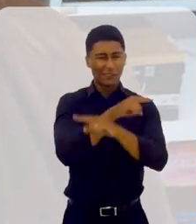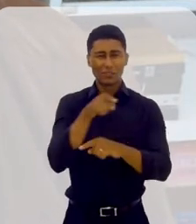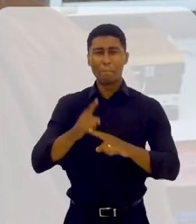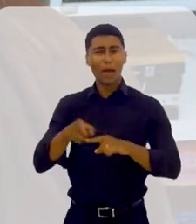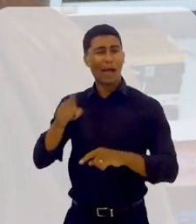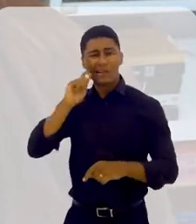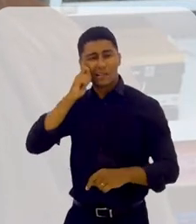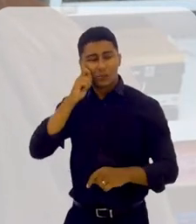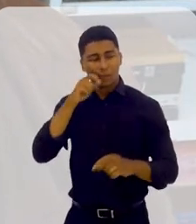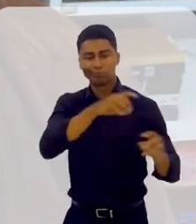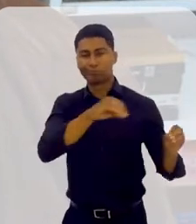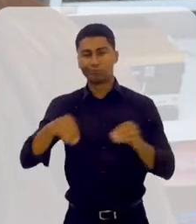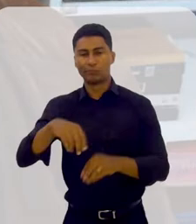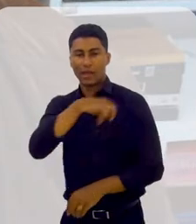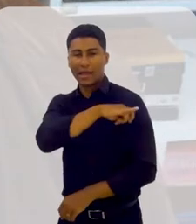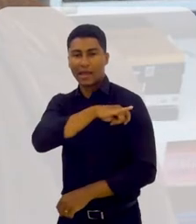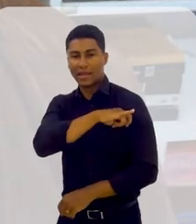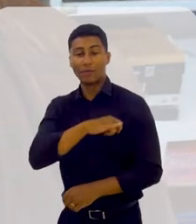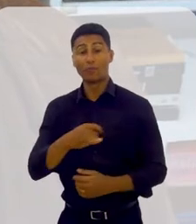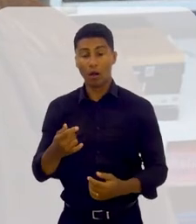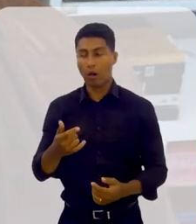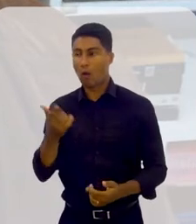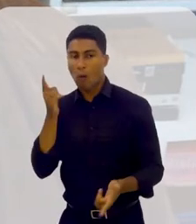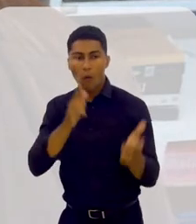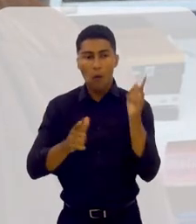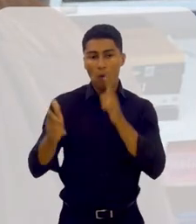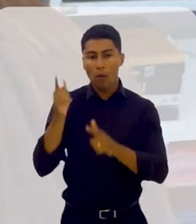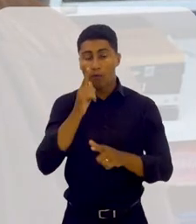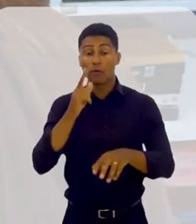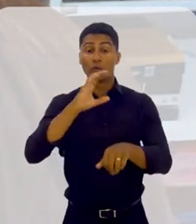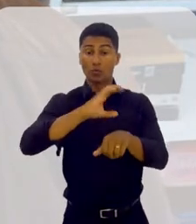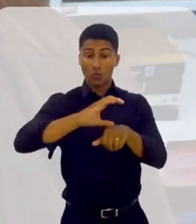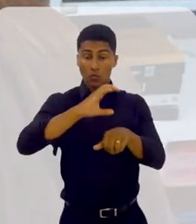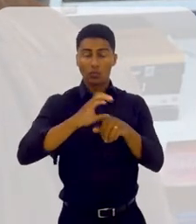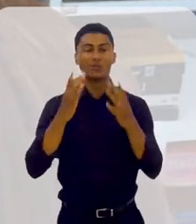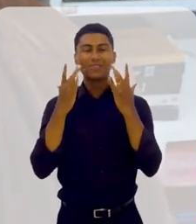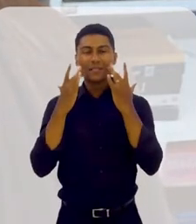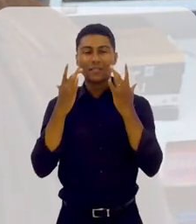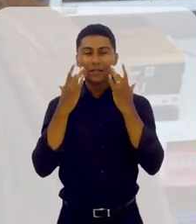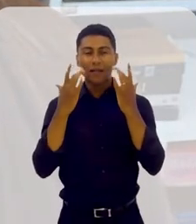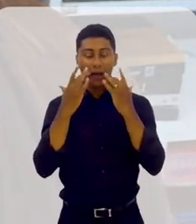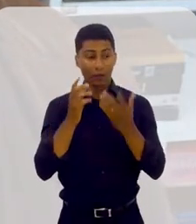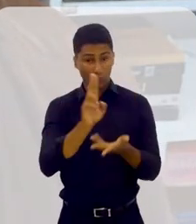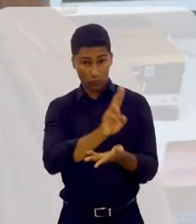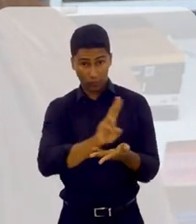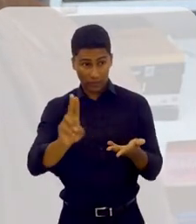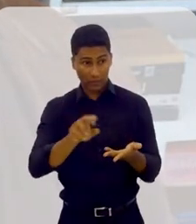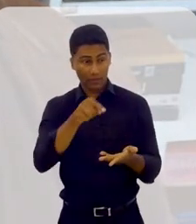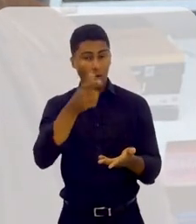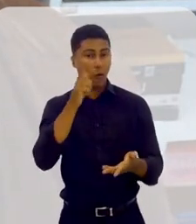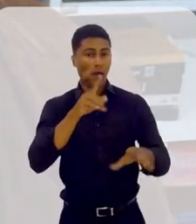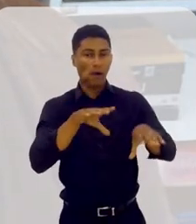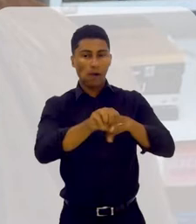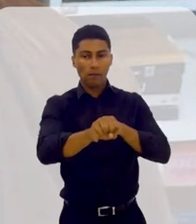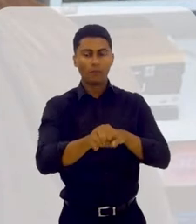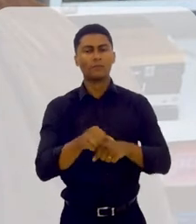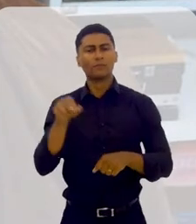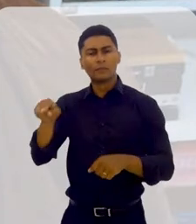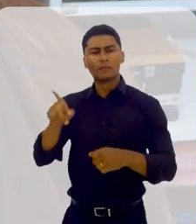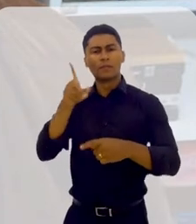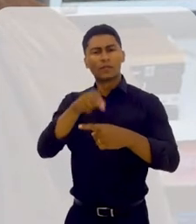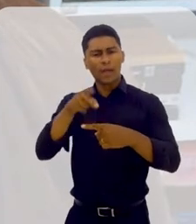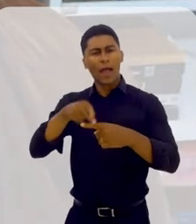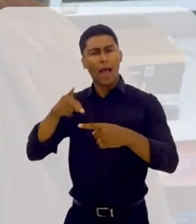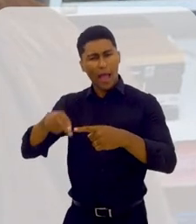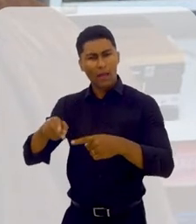em busca de melhores oportunidades. Fez então o curso de teatro na universidade e tem desde então atuado em